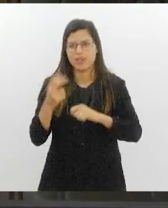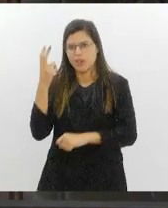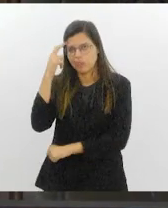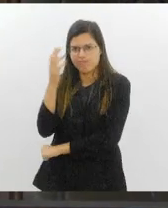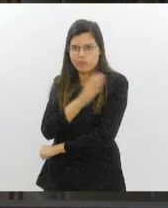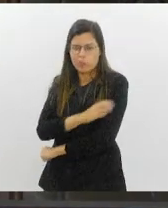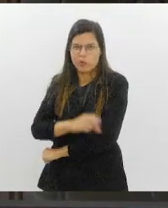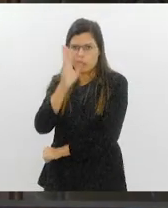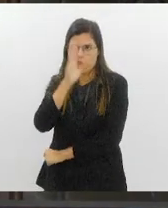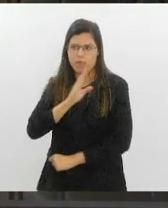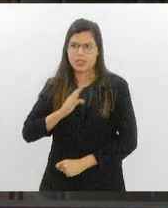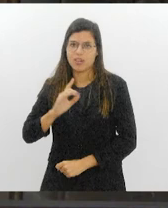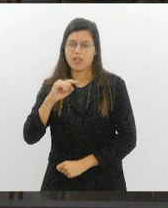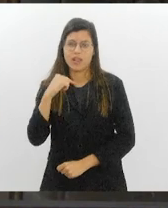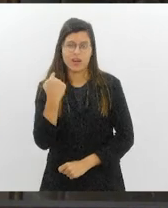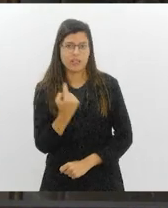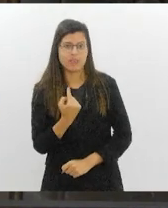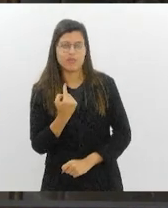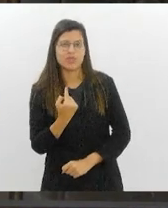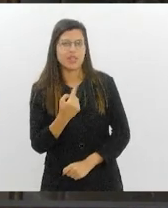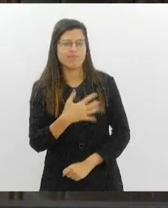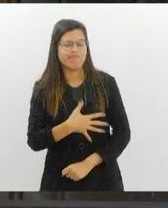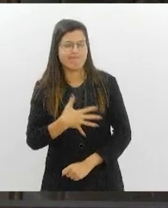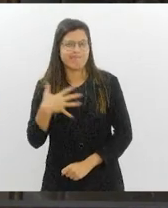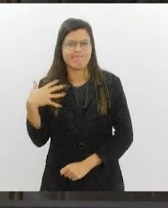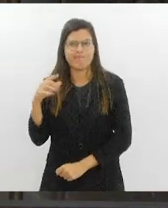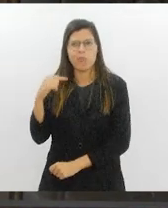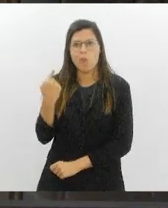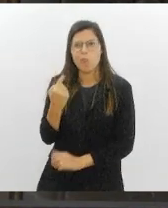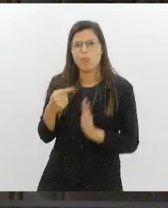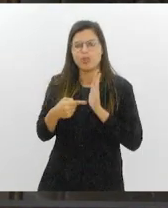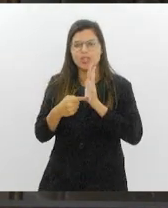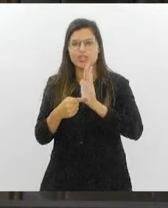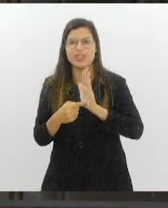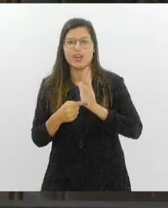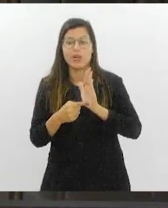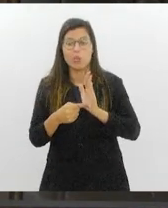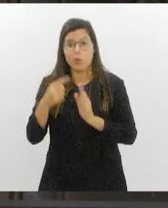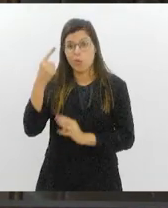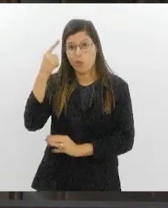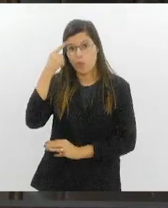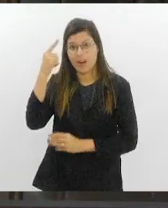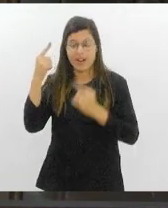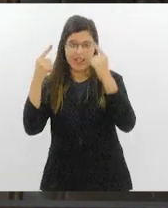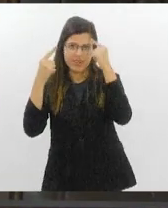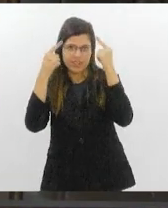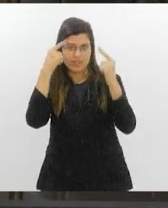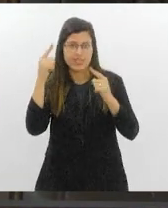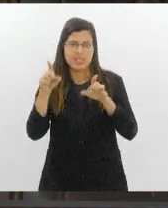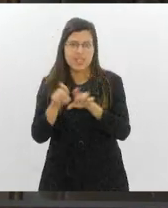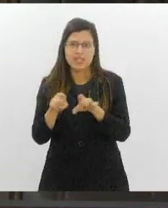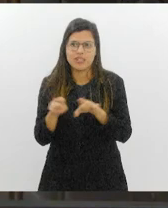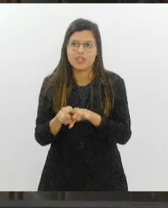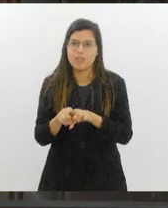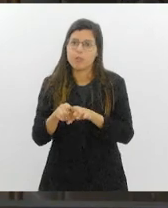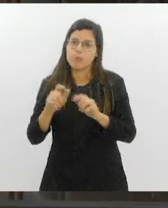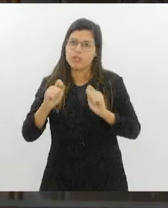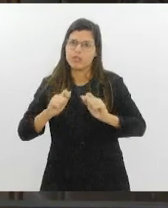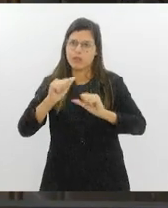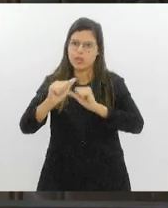todos nós, mostrando com criatividade e dedicação que é possível transformar a sociedade e promover dias